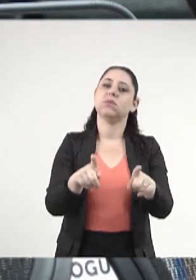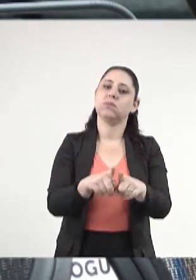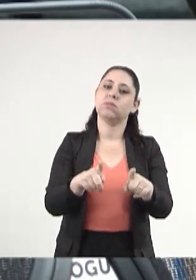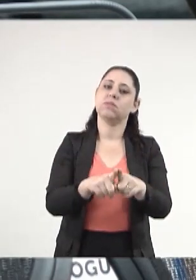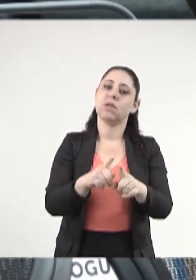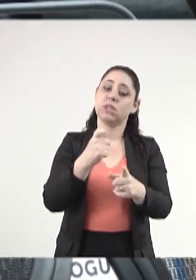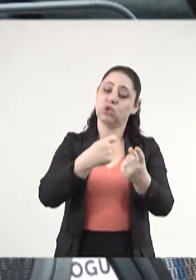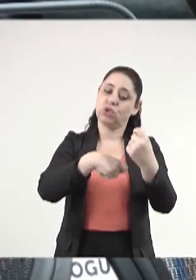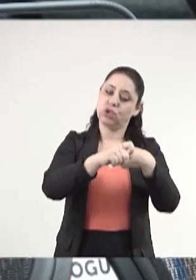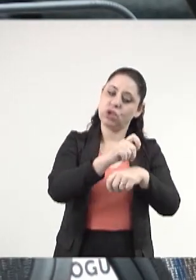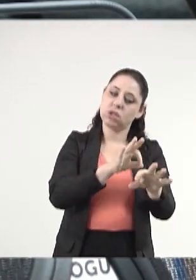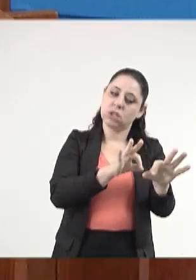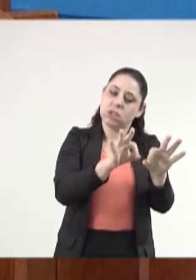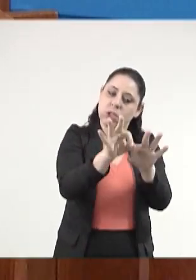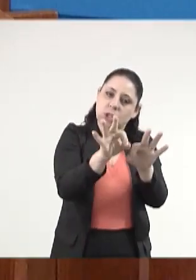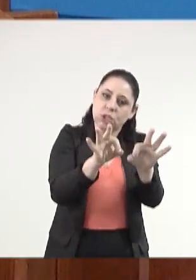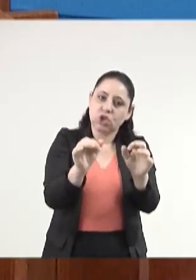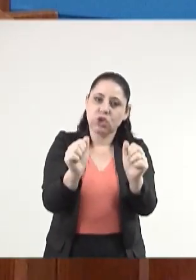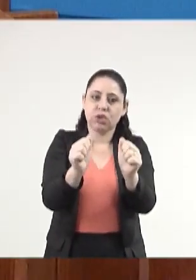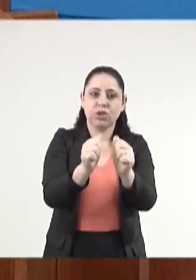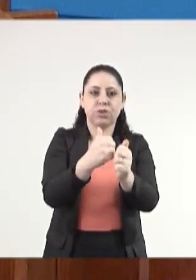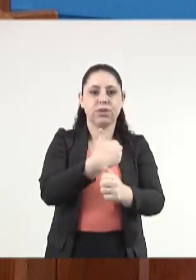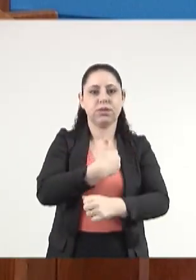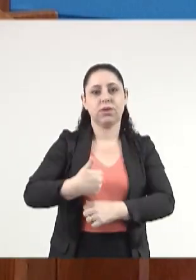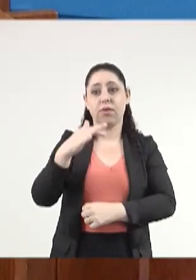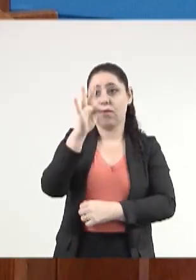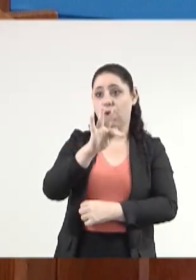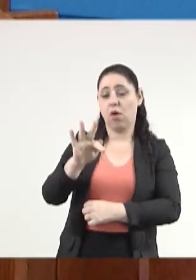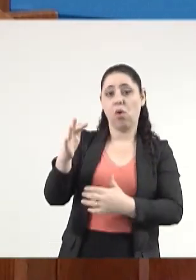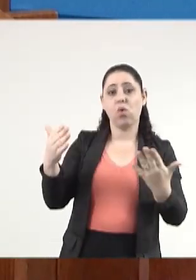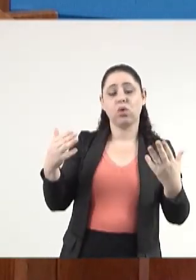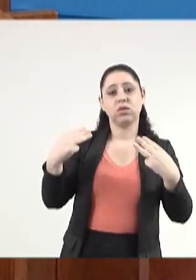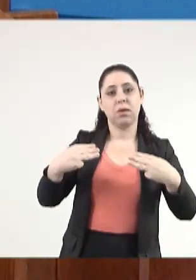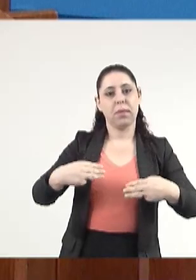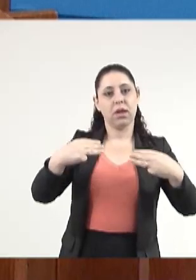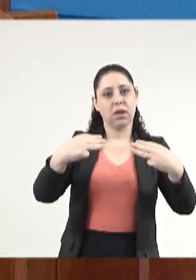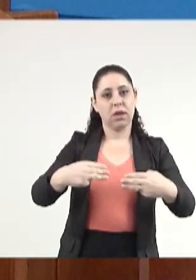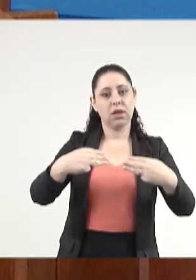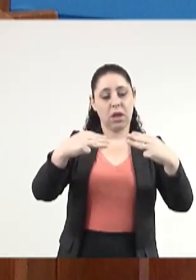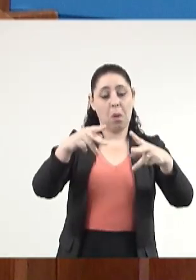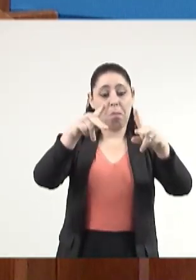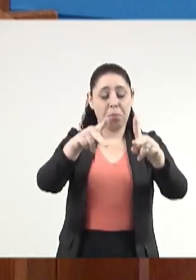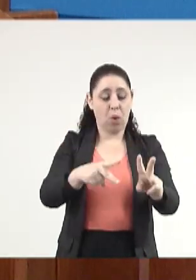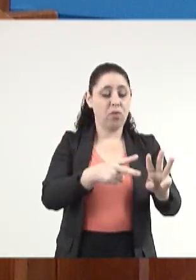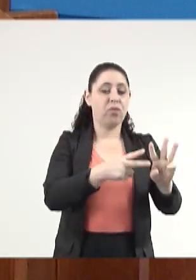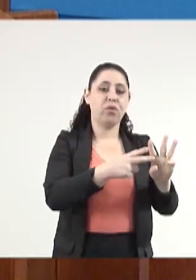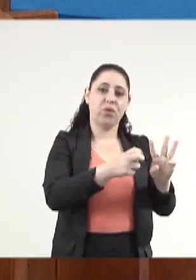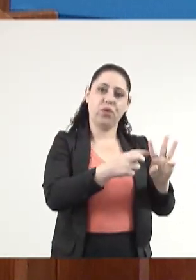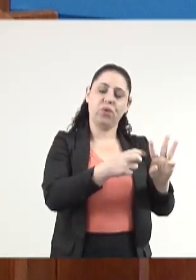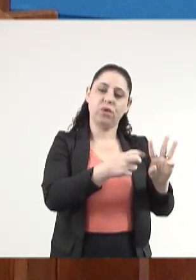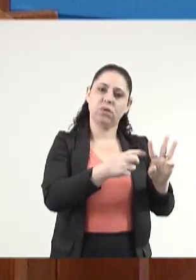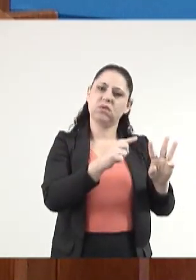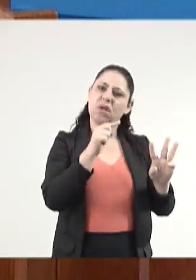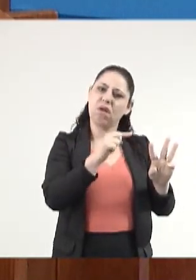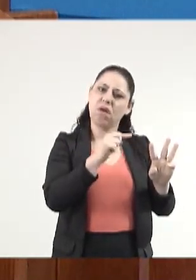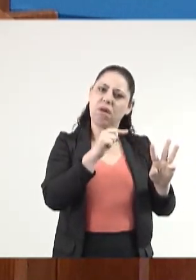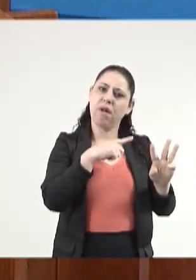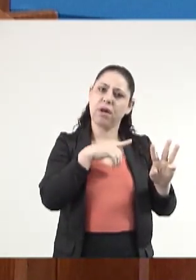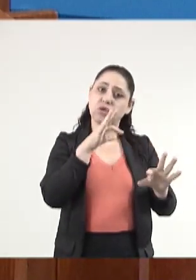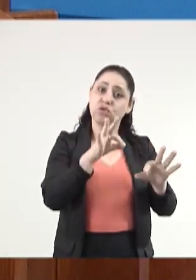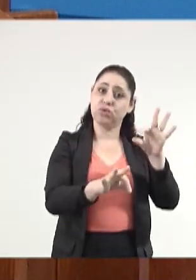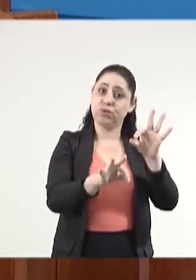fazer gestões junto ao governo federal. Hoje tem um Ministério dos Povos Indígenas, o Ministério